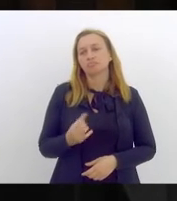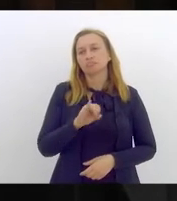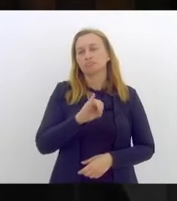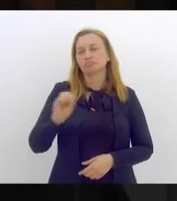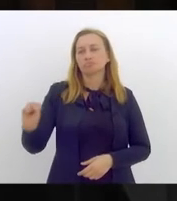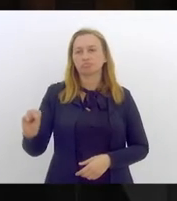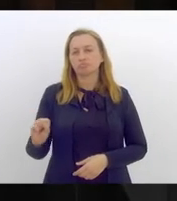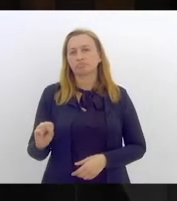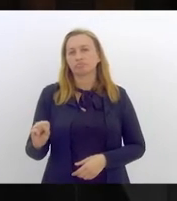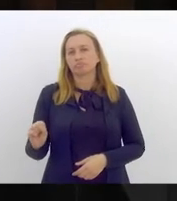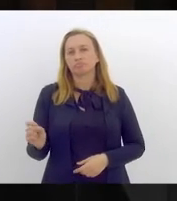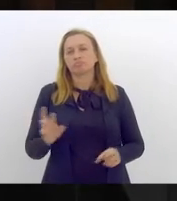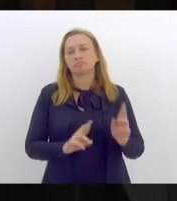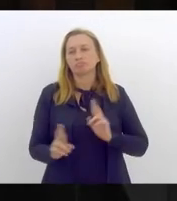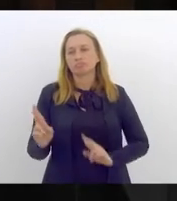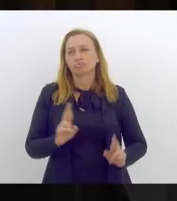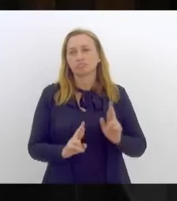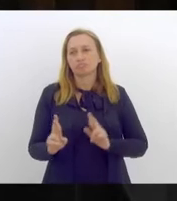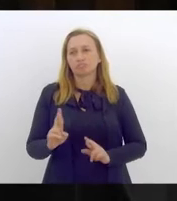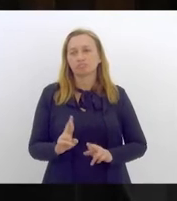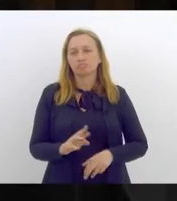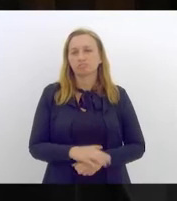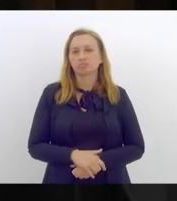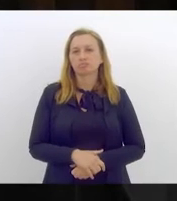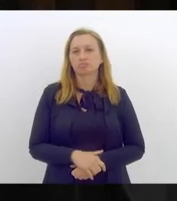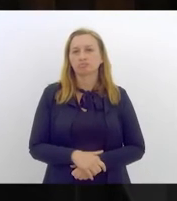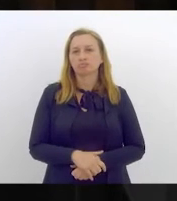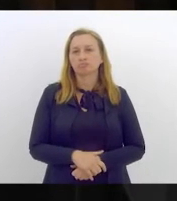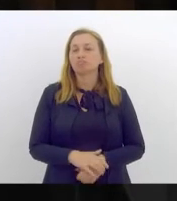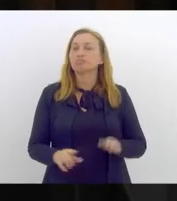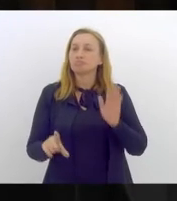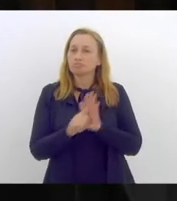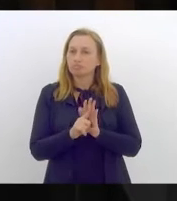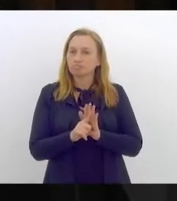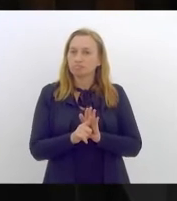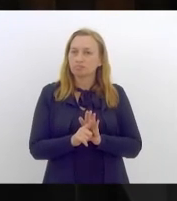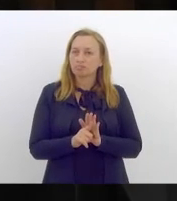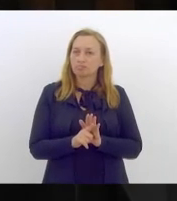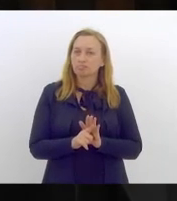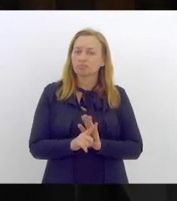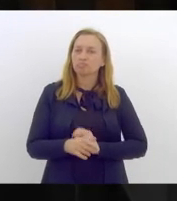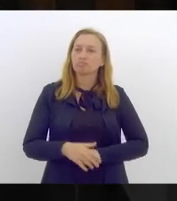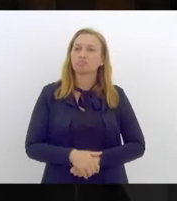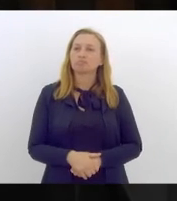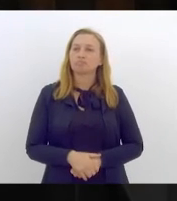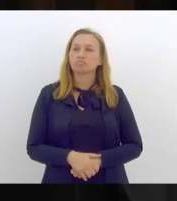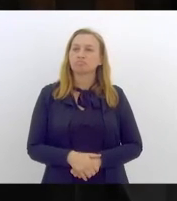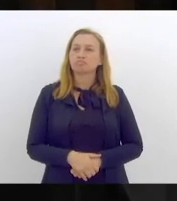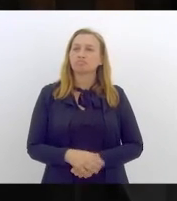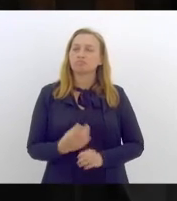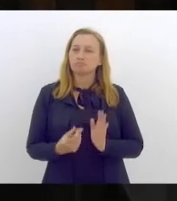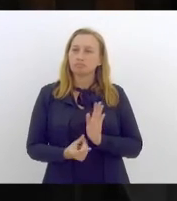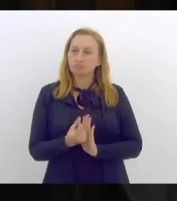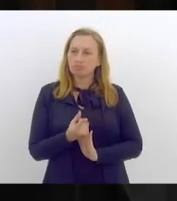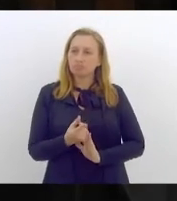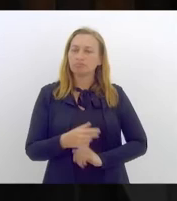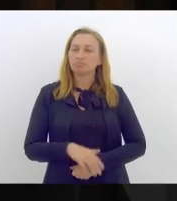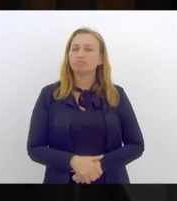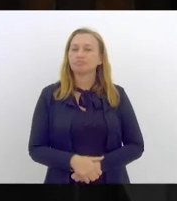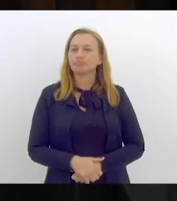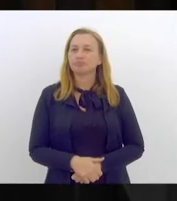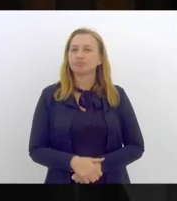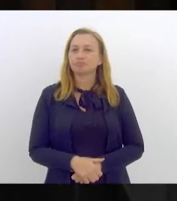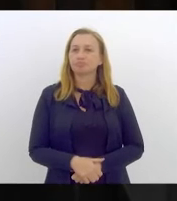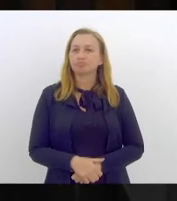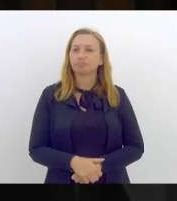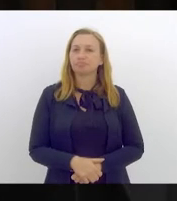ICMS com relação ao que veio na lei de diretrizes orçamentárias.